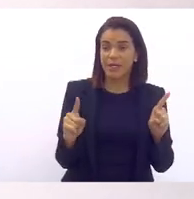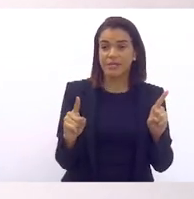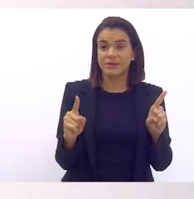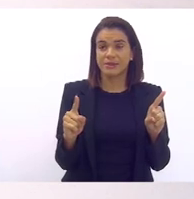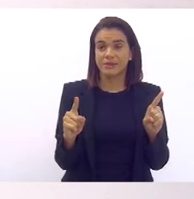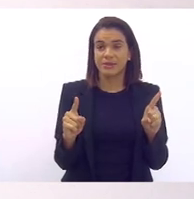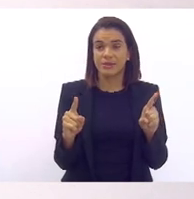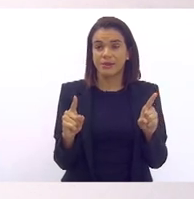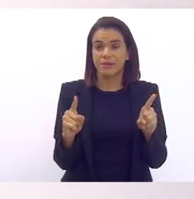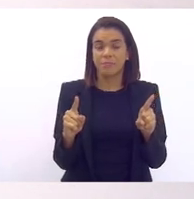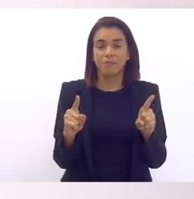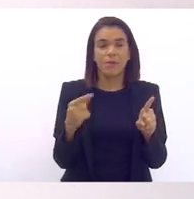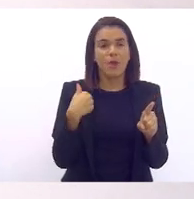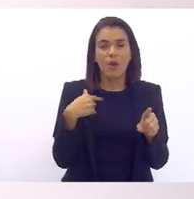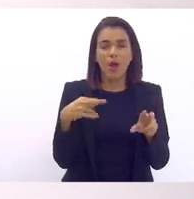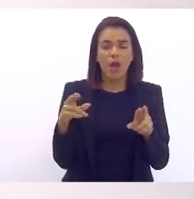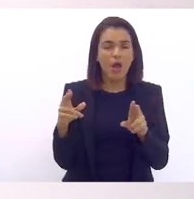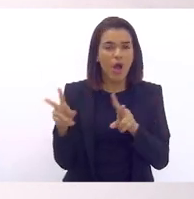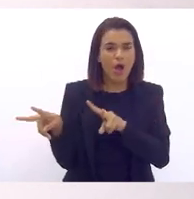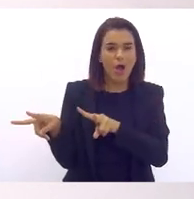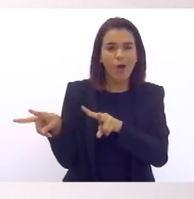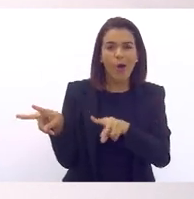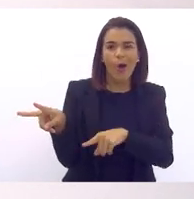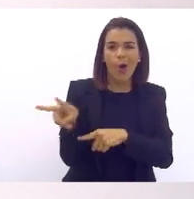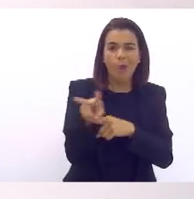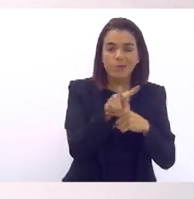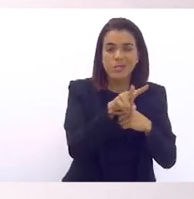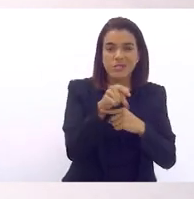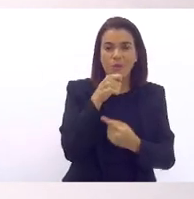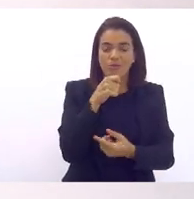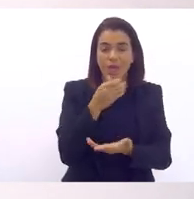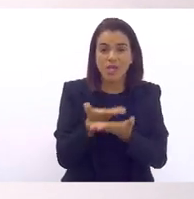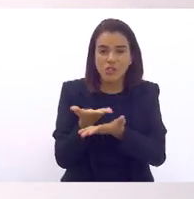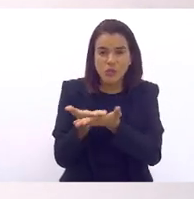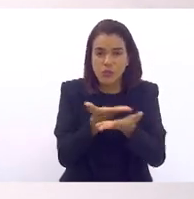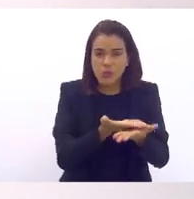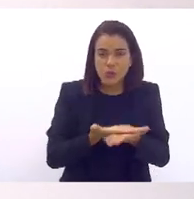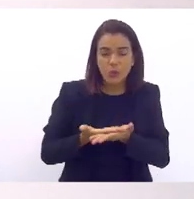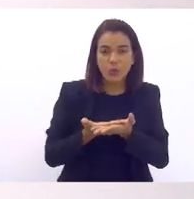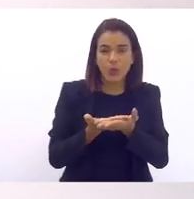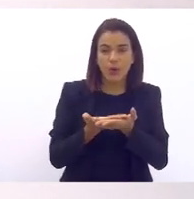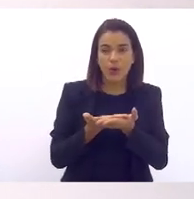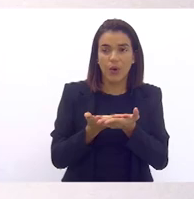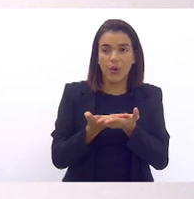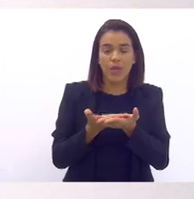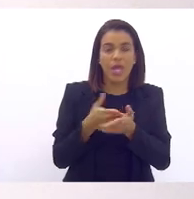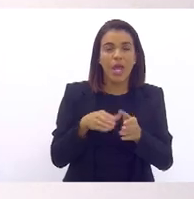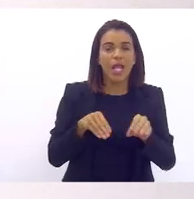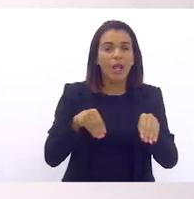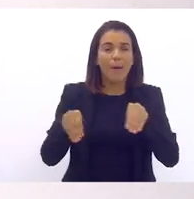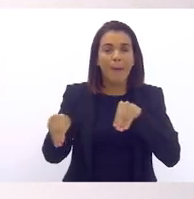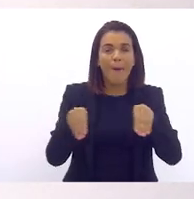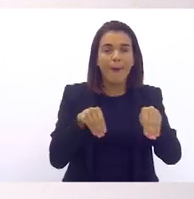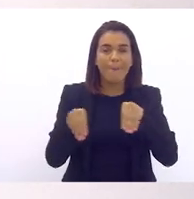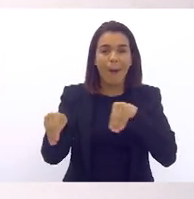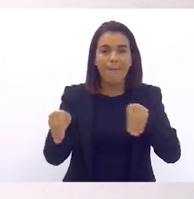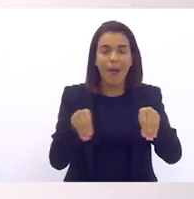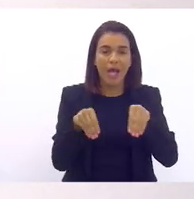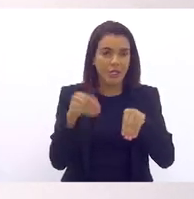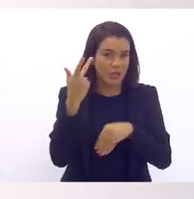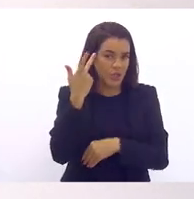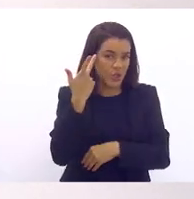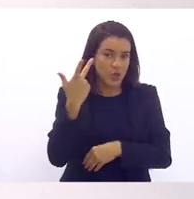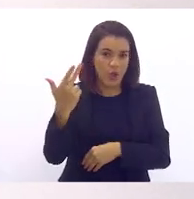mas por observação eh empírica ele não tem ele não se mexe por espontaneidade